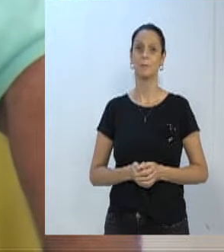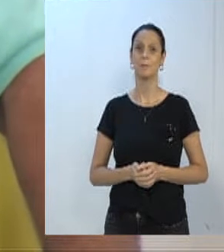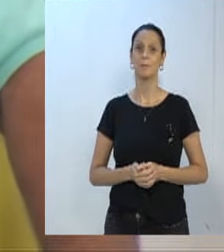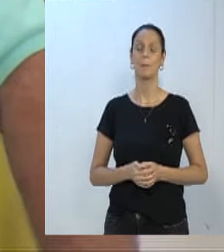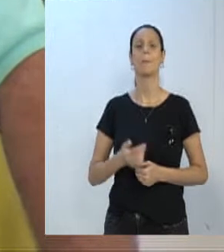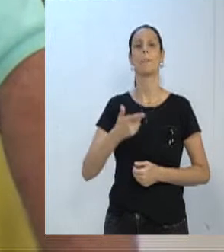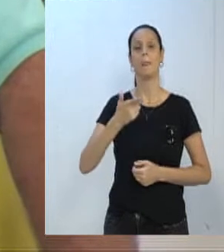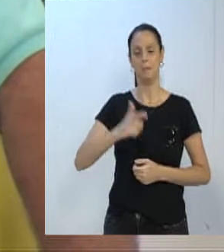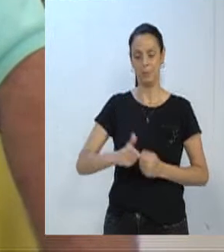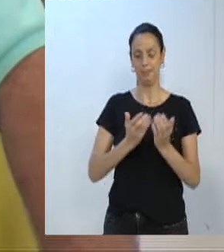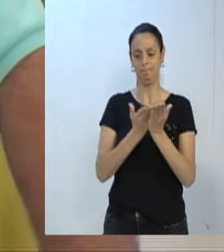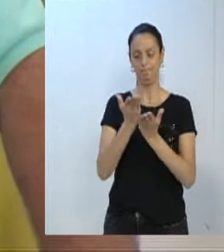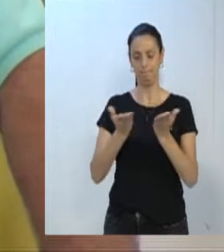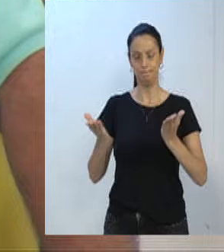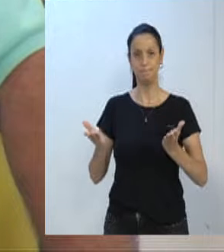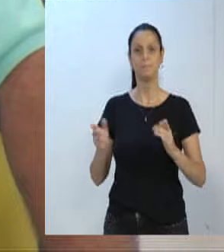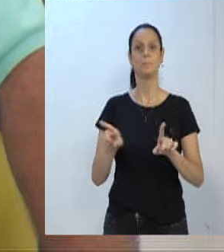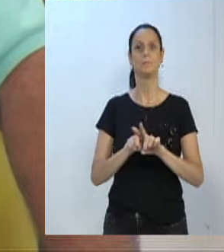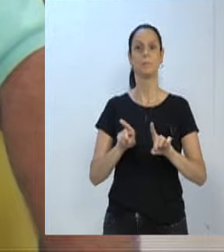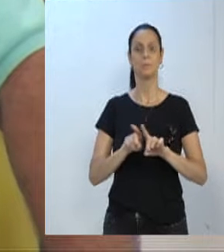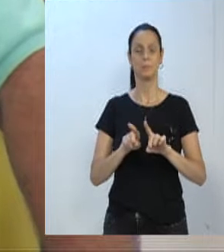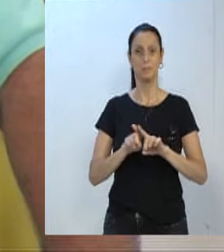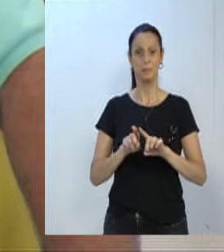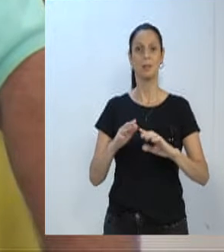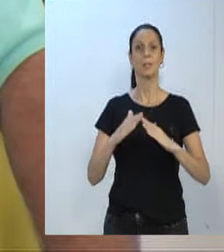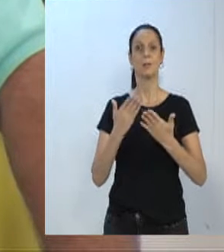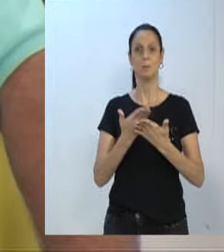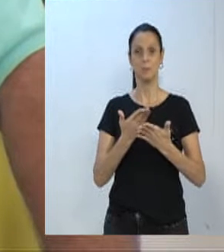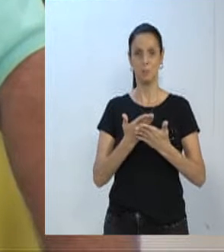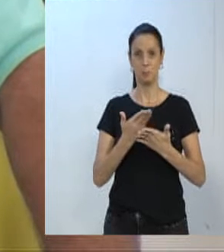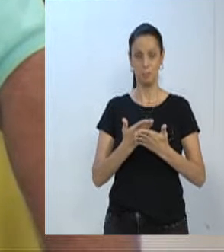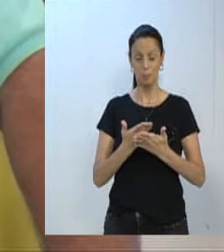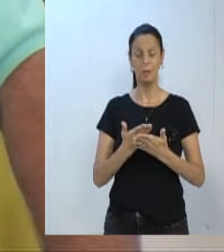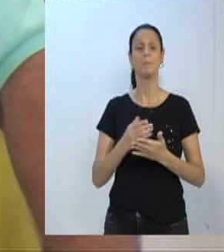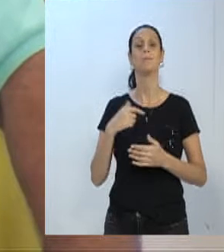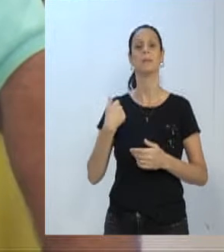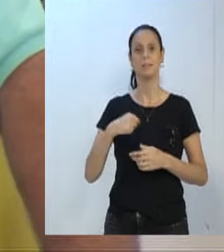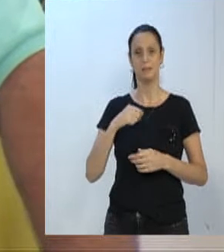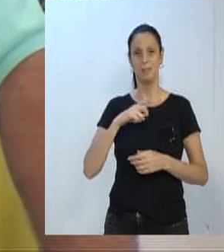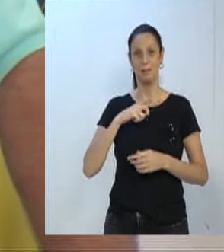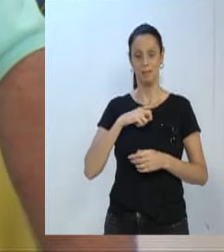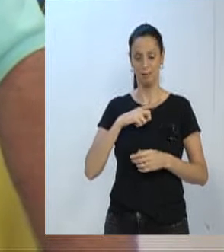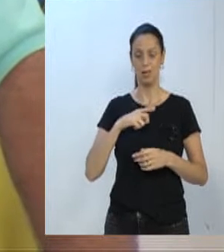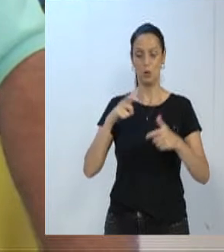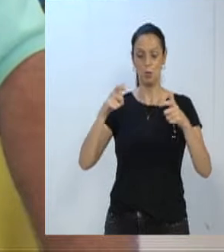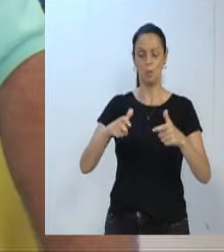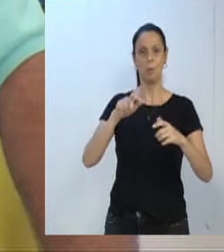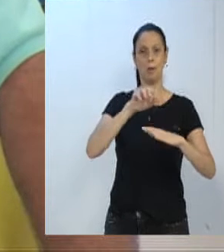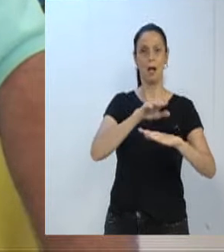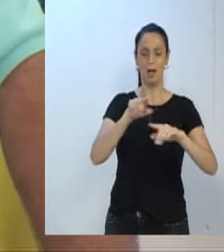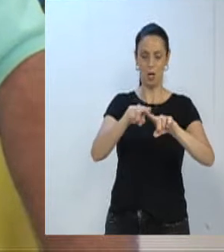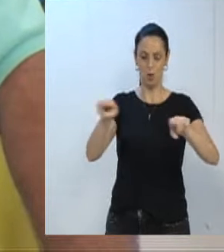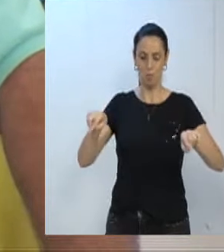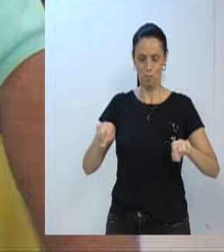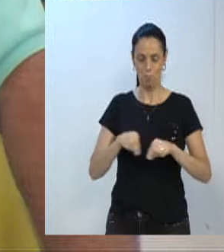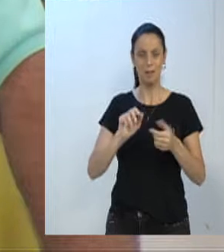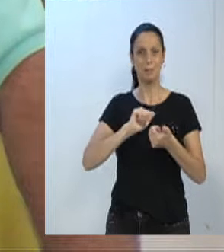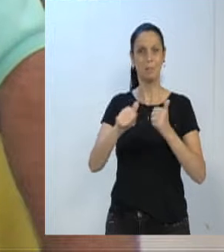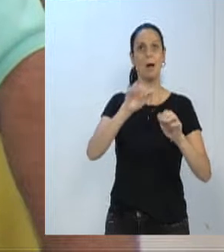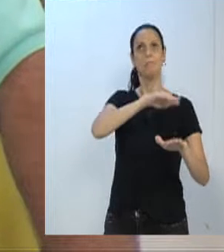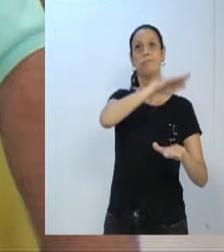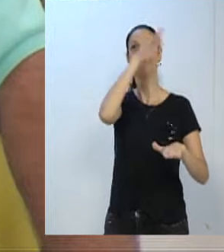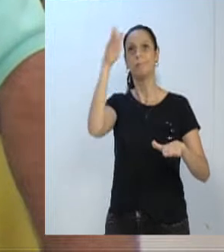uma licitação Colégio Leoberto Leal sol do Norte construção de quadra coberto convenciária reforma quadros Jair 70 pavimentação interna